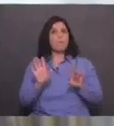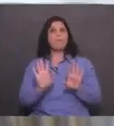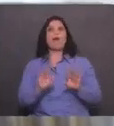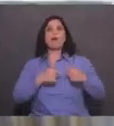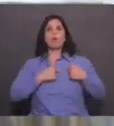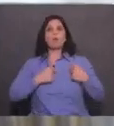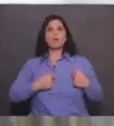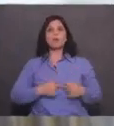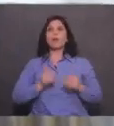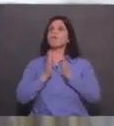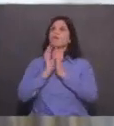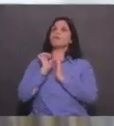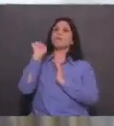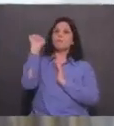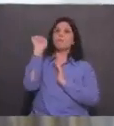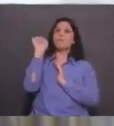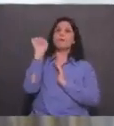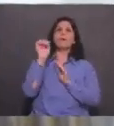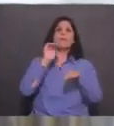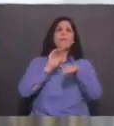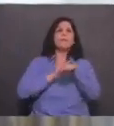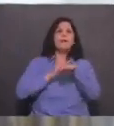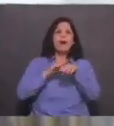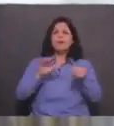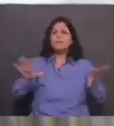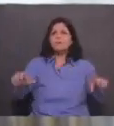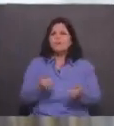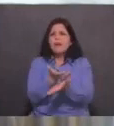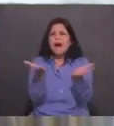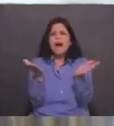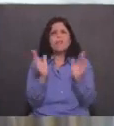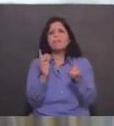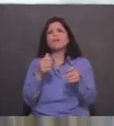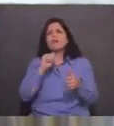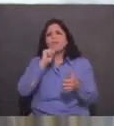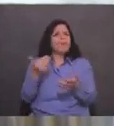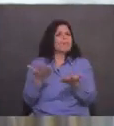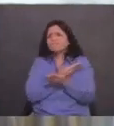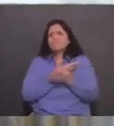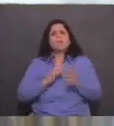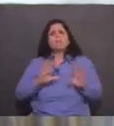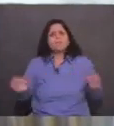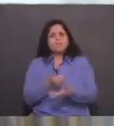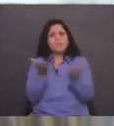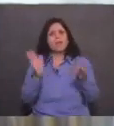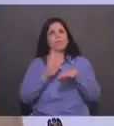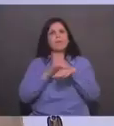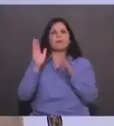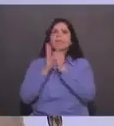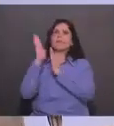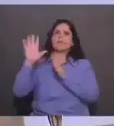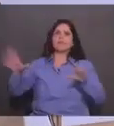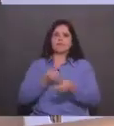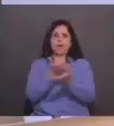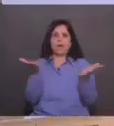divino, aniquilou o poder do pecado e da morte em que jazíamos para nos dar a salvação de Deus.